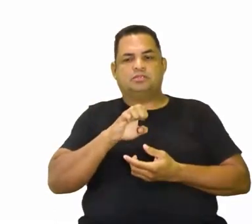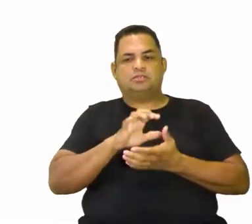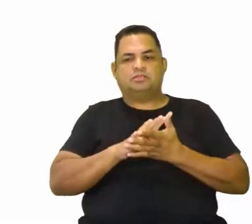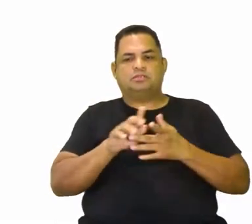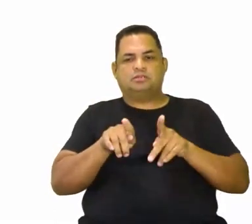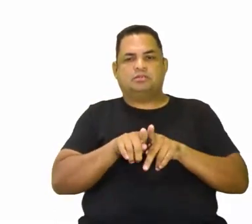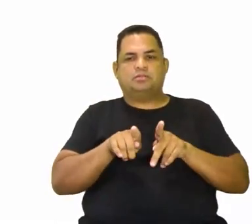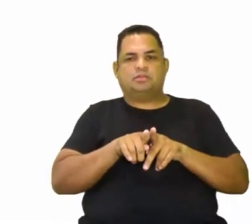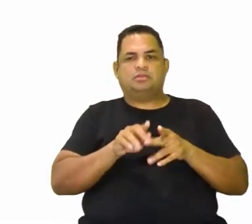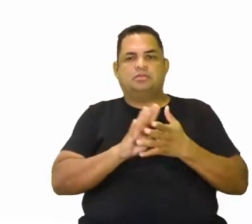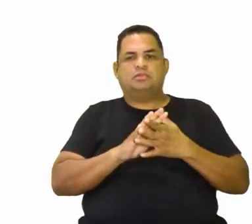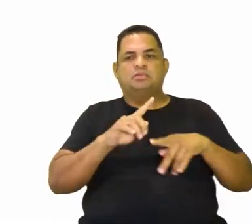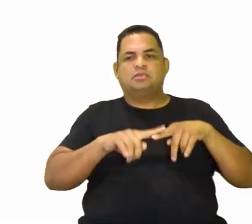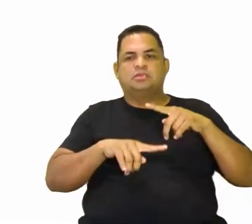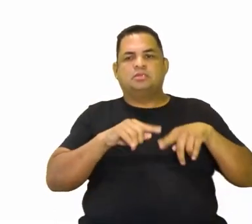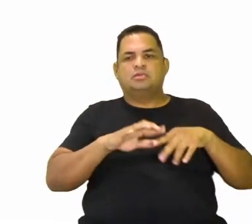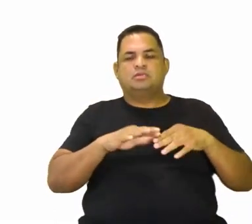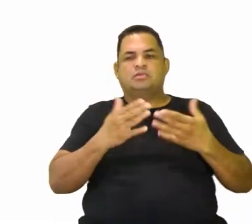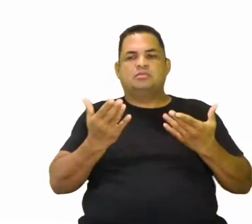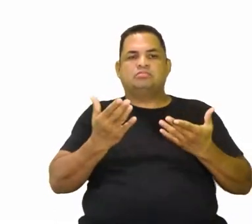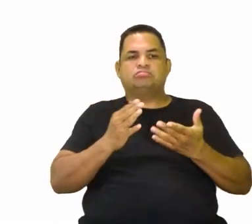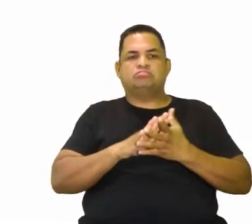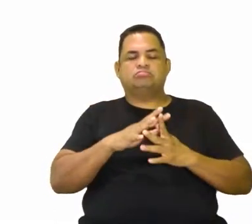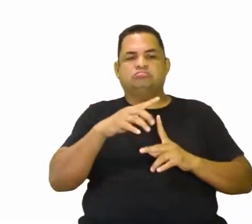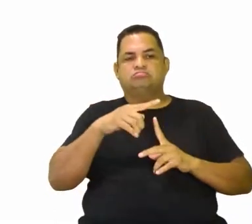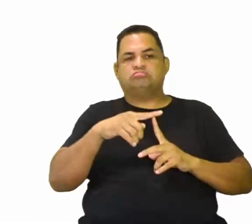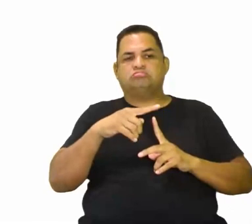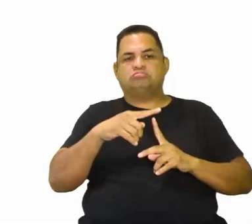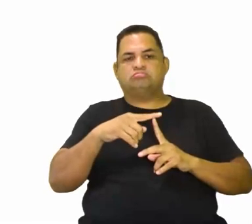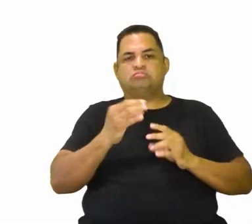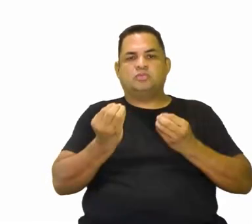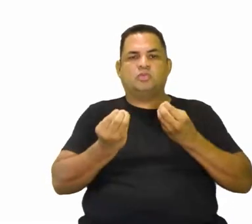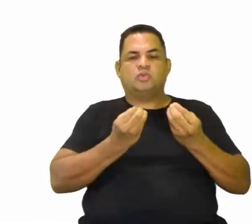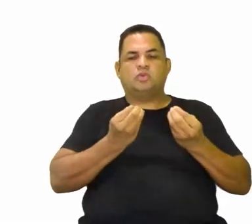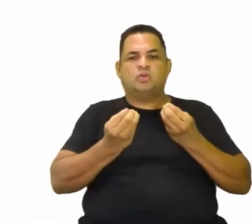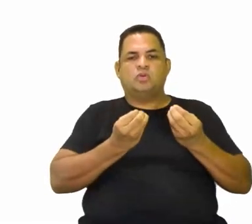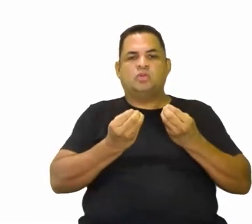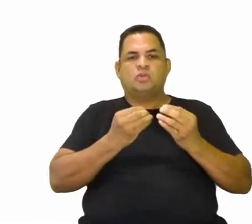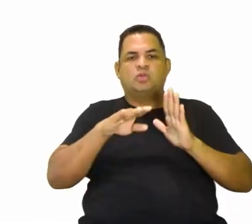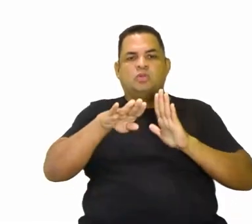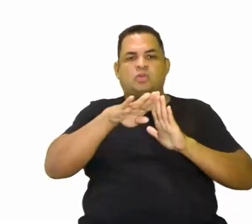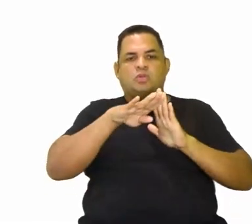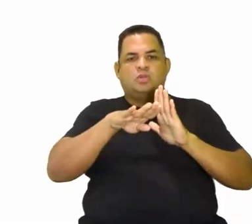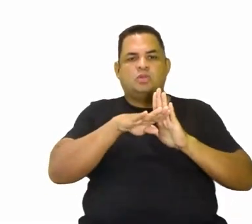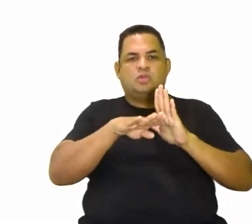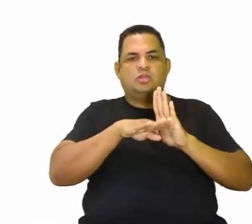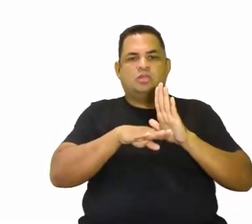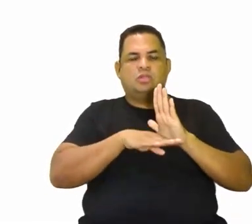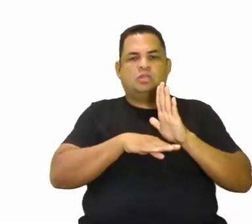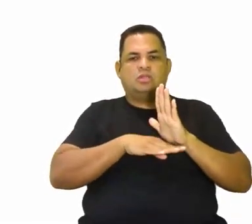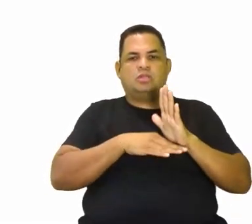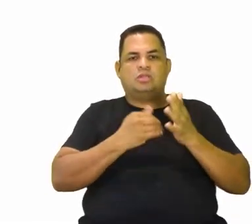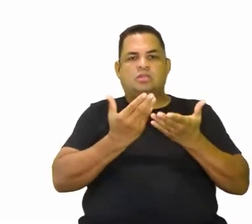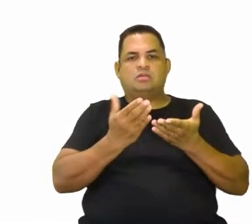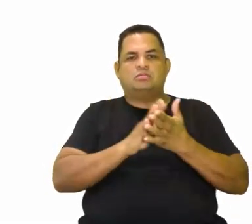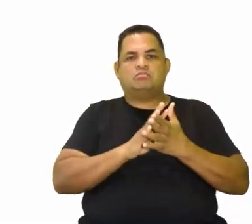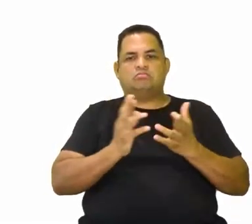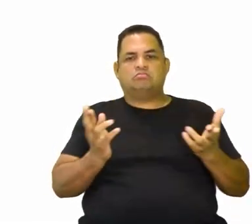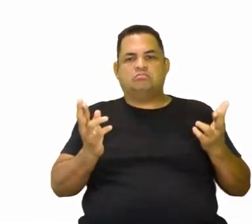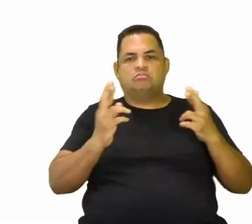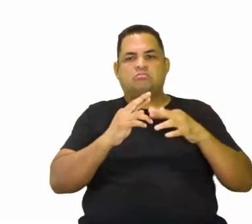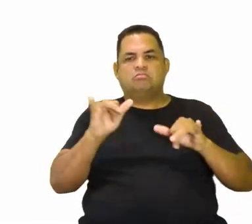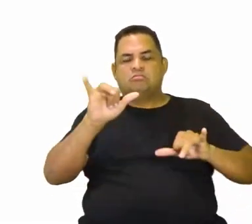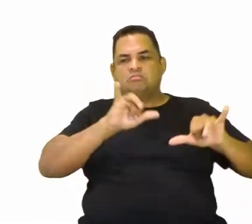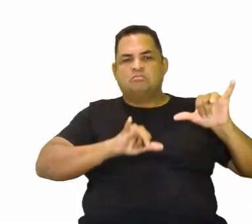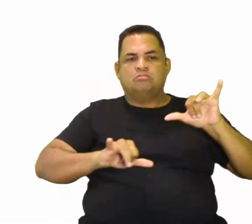produtos, nós vamos ter tipos, ou melhor, maneiras da gente classificar as nossas reações